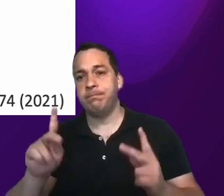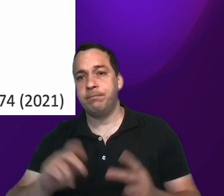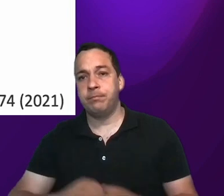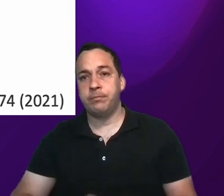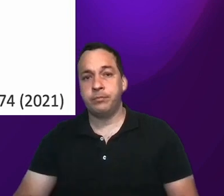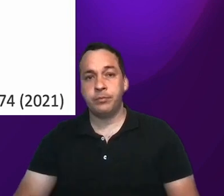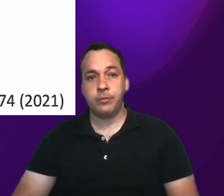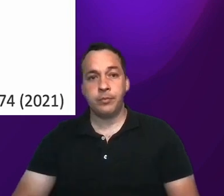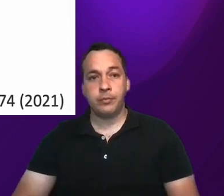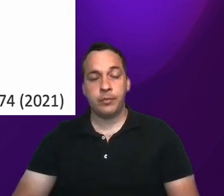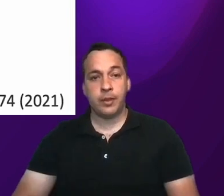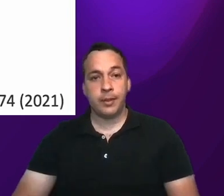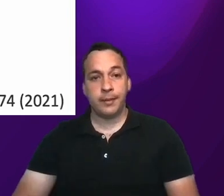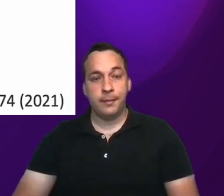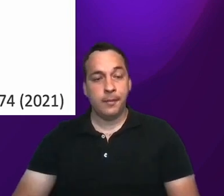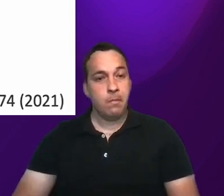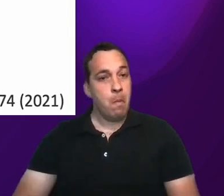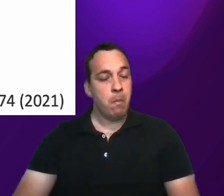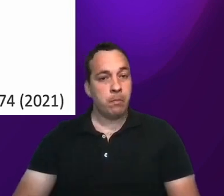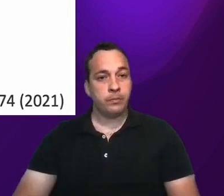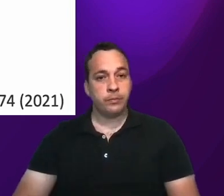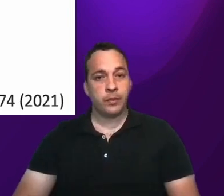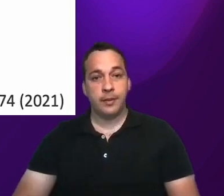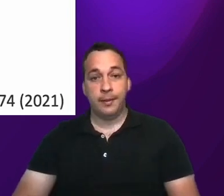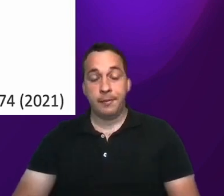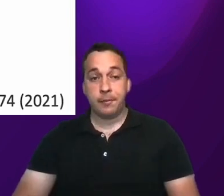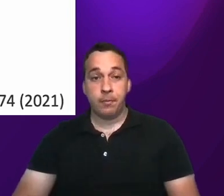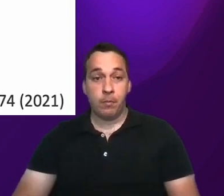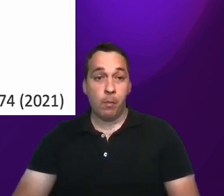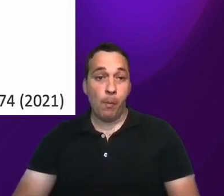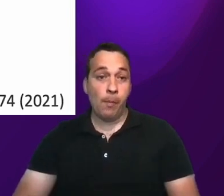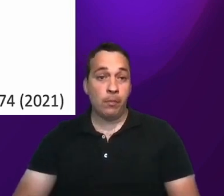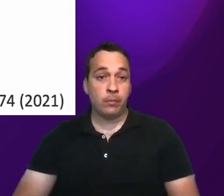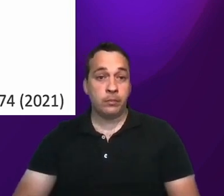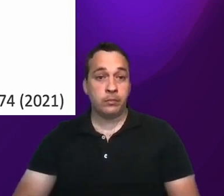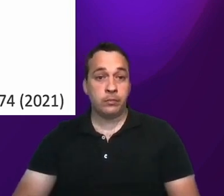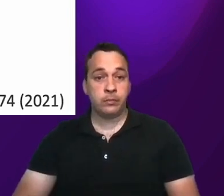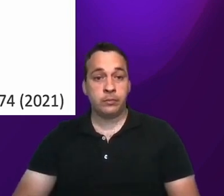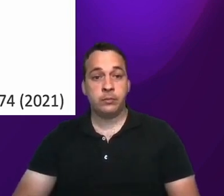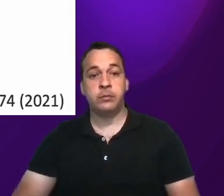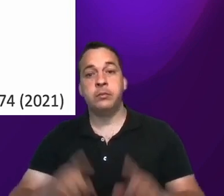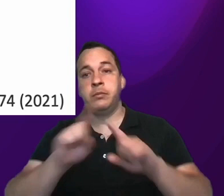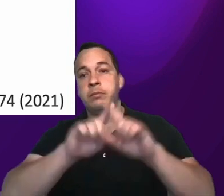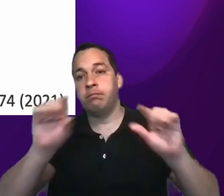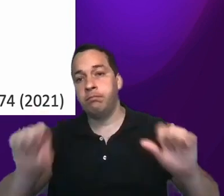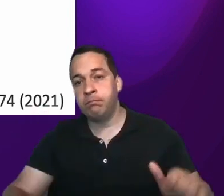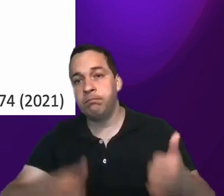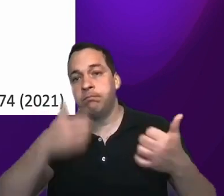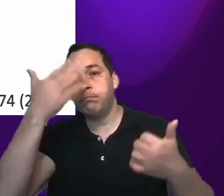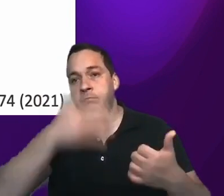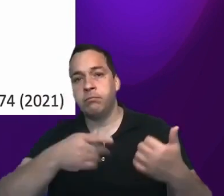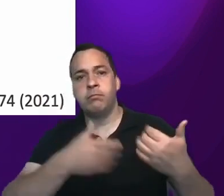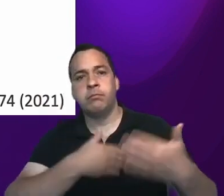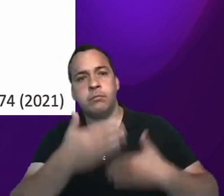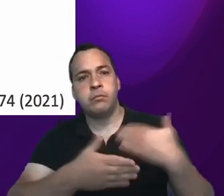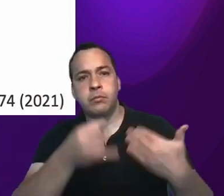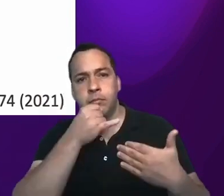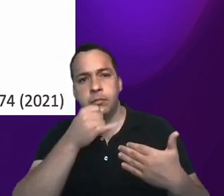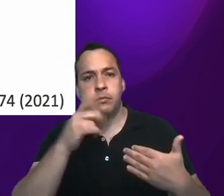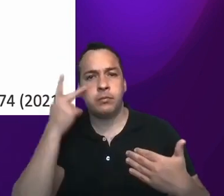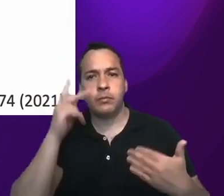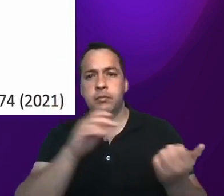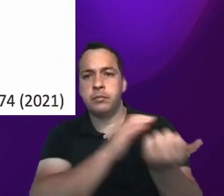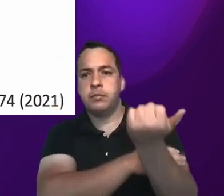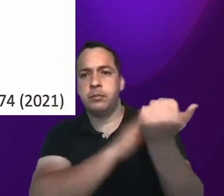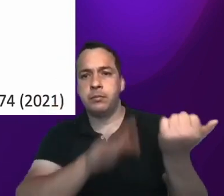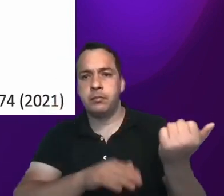E a gente vê que também mostrou uma melhora, né, das frequências de hipotensão, baseado